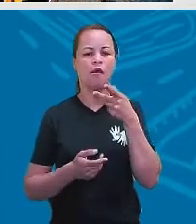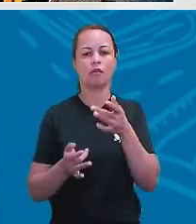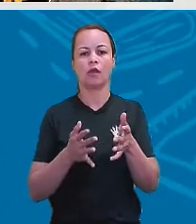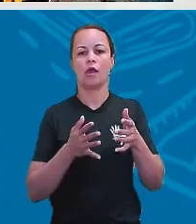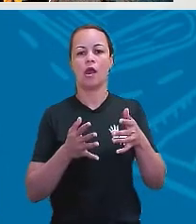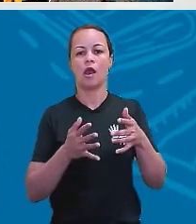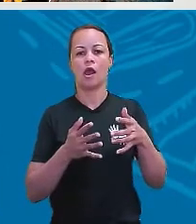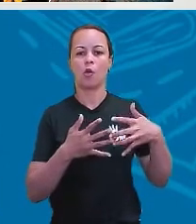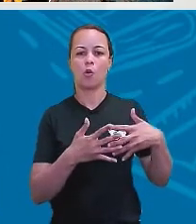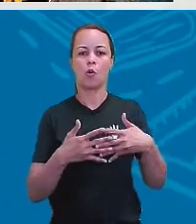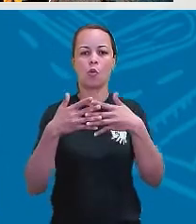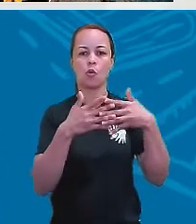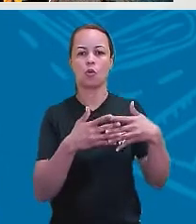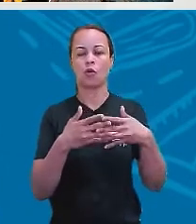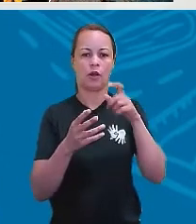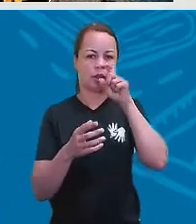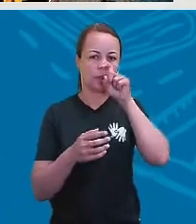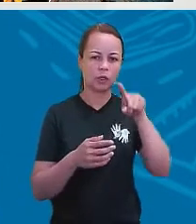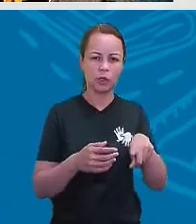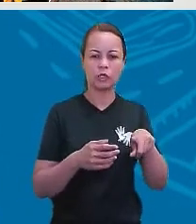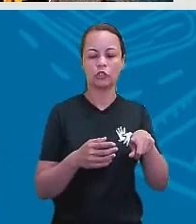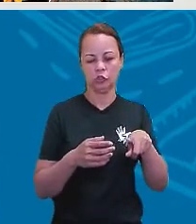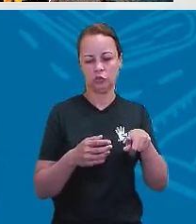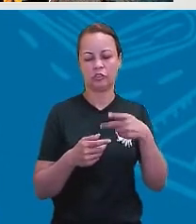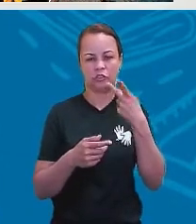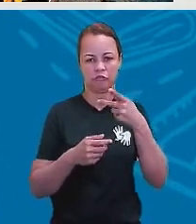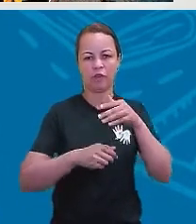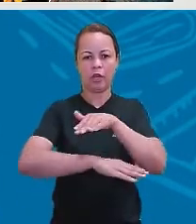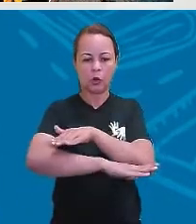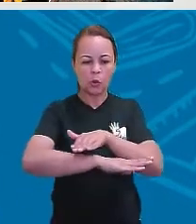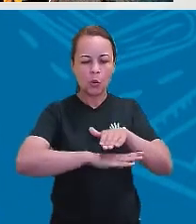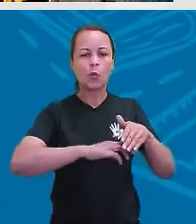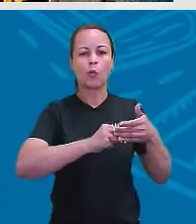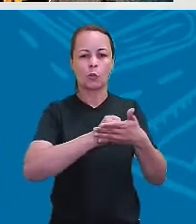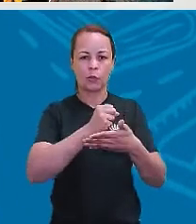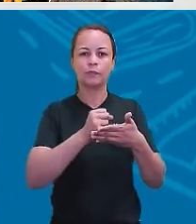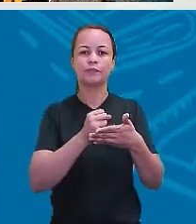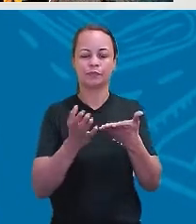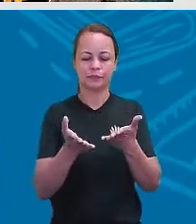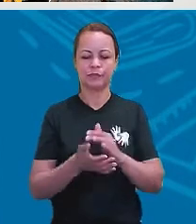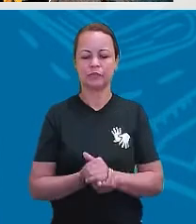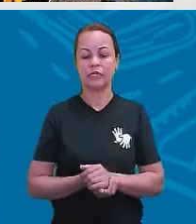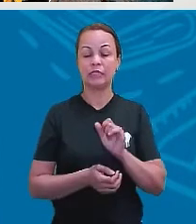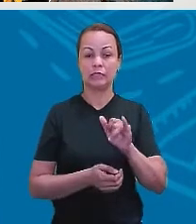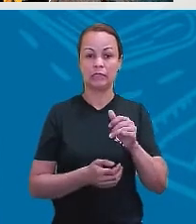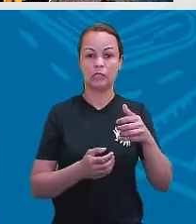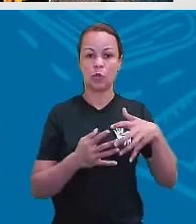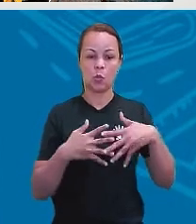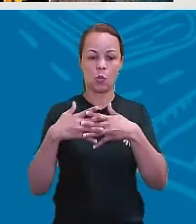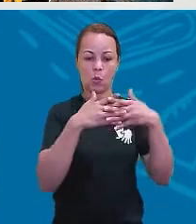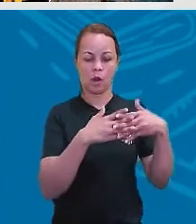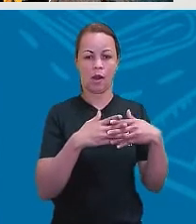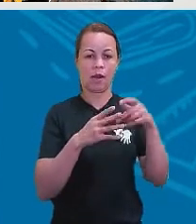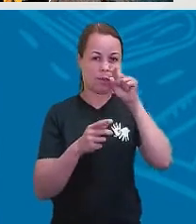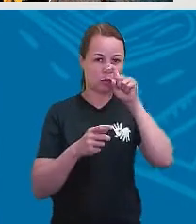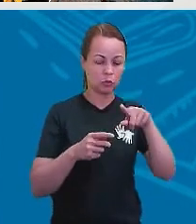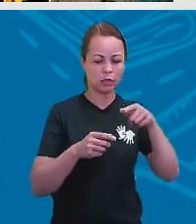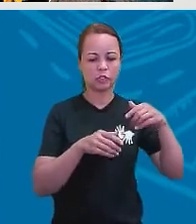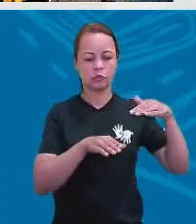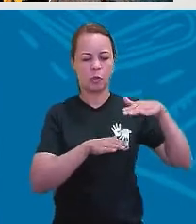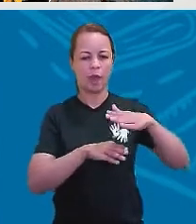está falando de saneamento básico, né? Portanto, se o carro do lixo ele aí atende o seu bairro, ele passa aí próximo à sua casa,